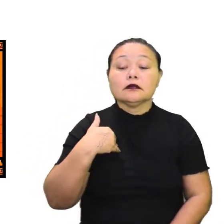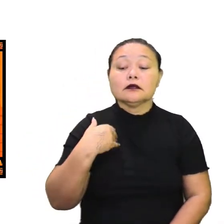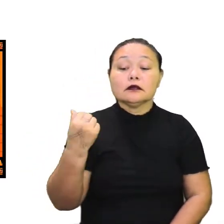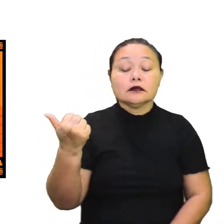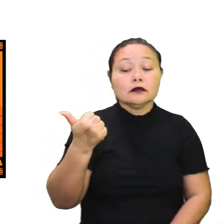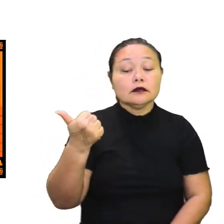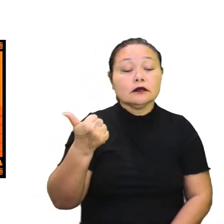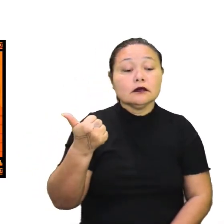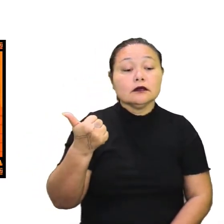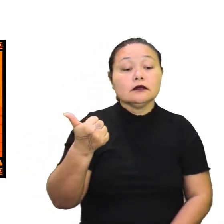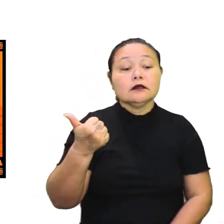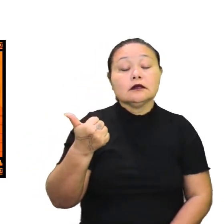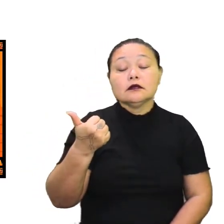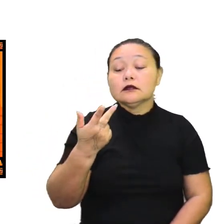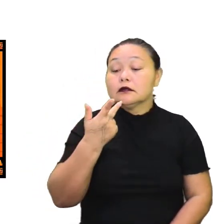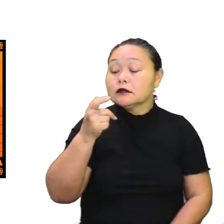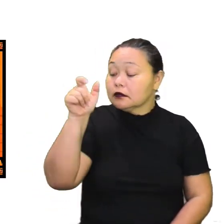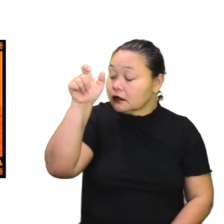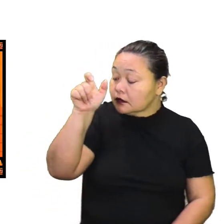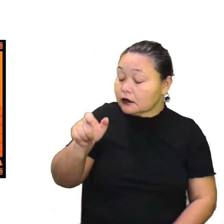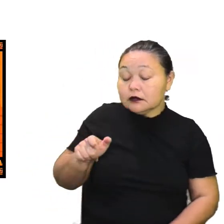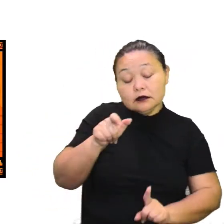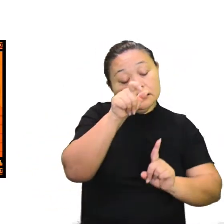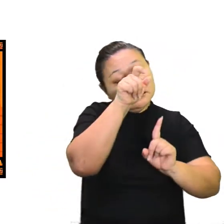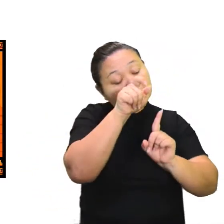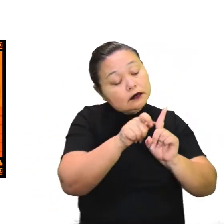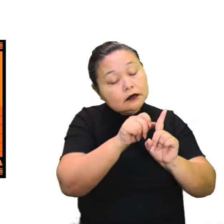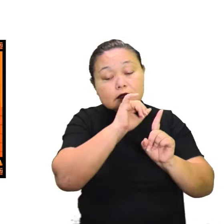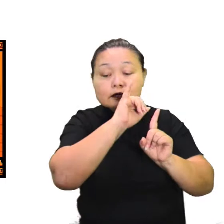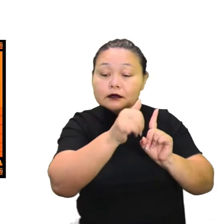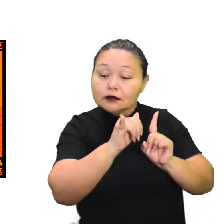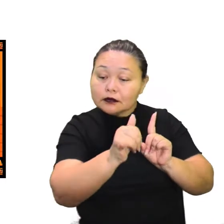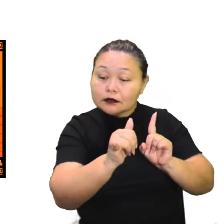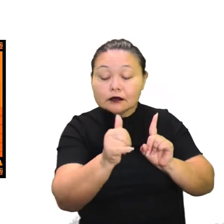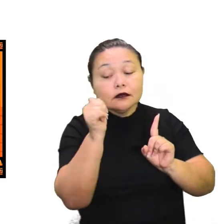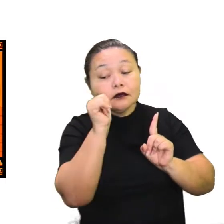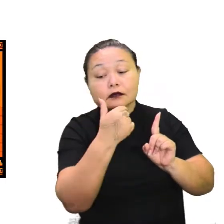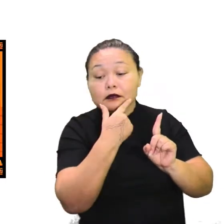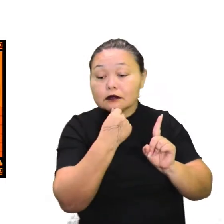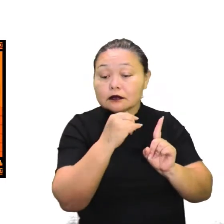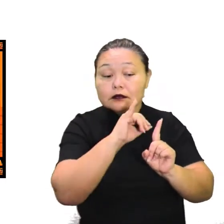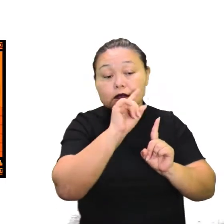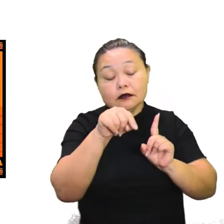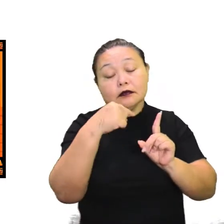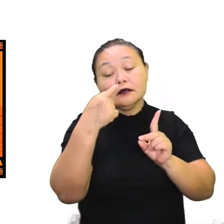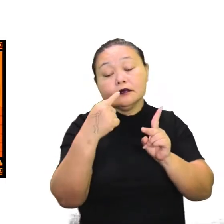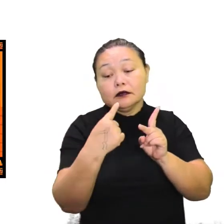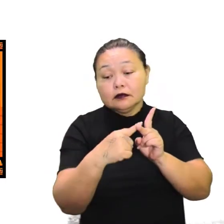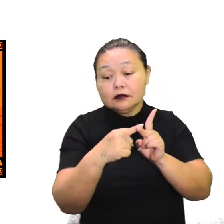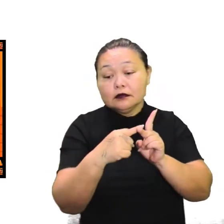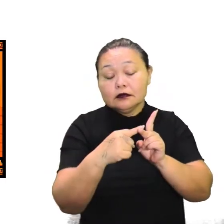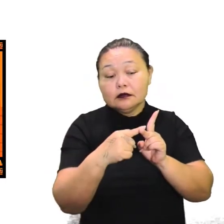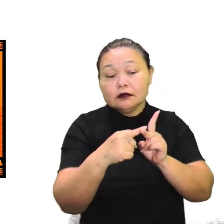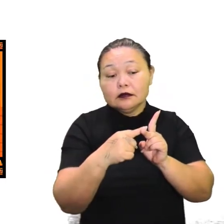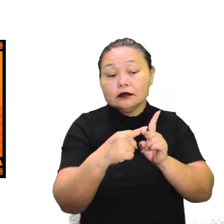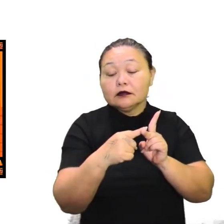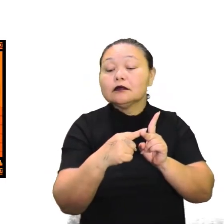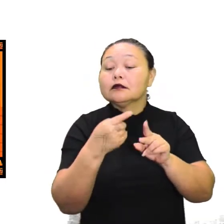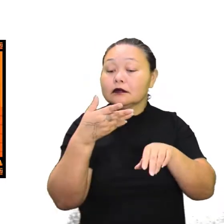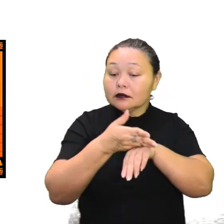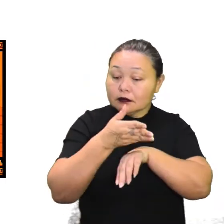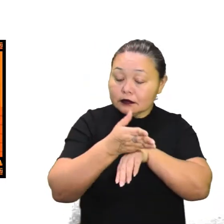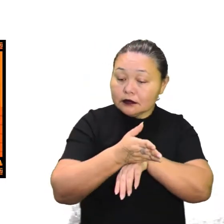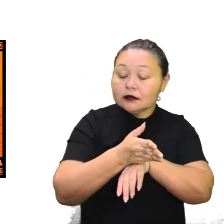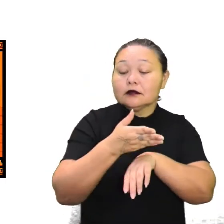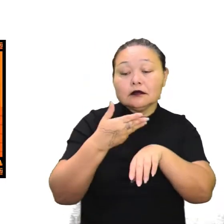E o primeiro dele é quem conta, o narrador ou a narradora. Depois, quem